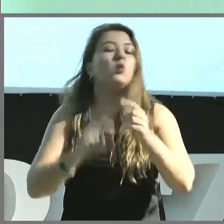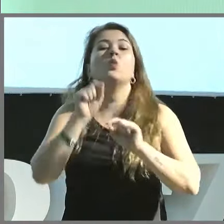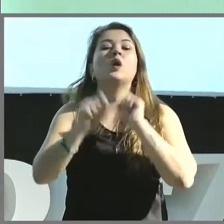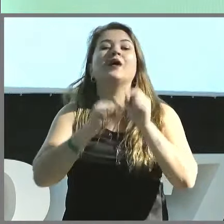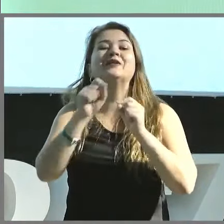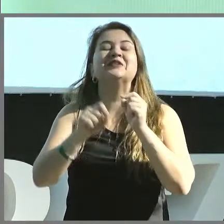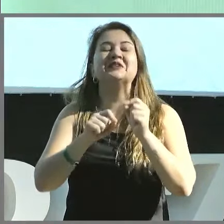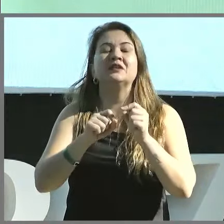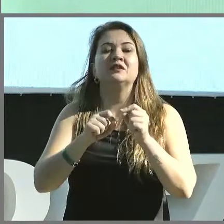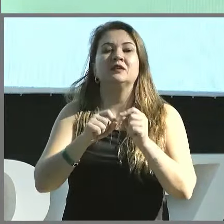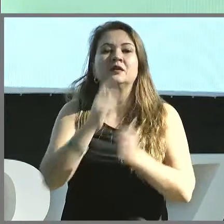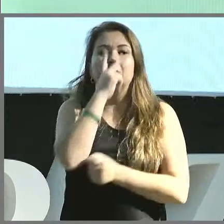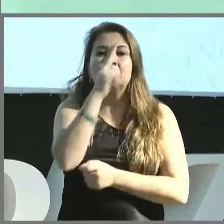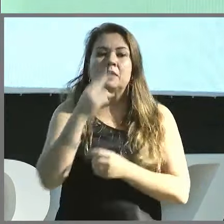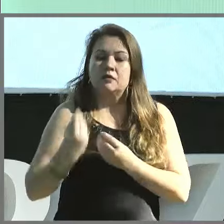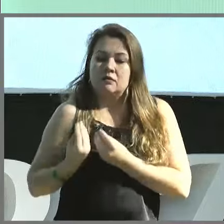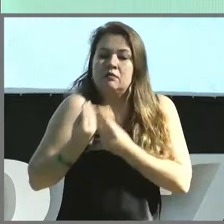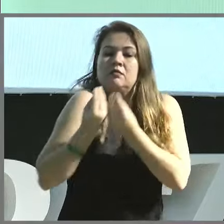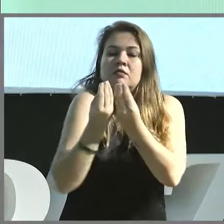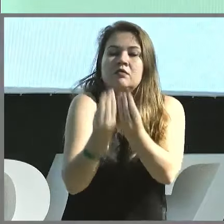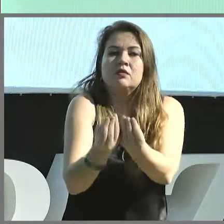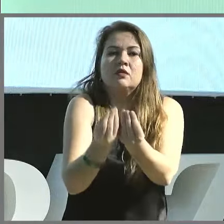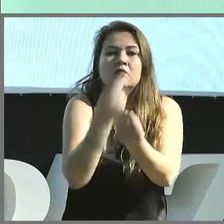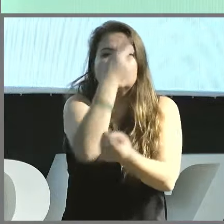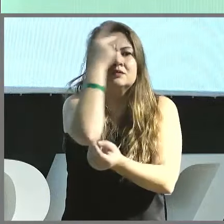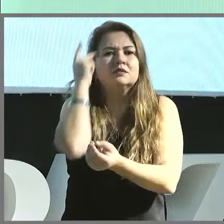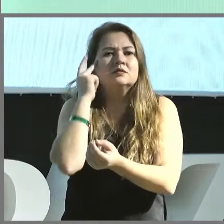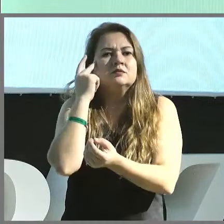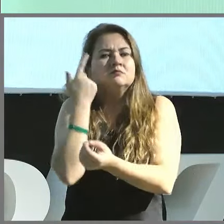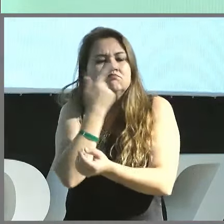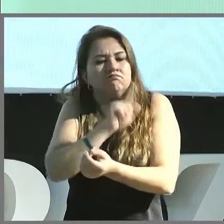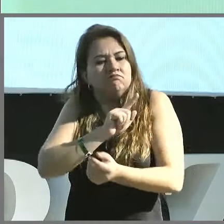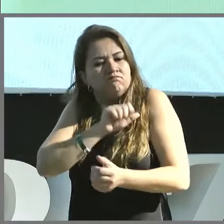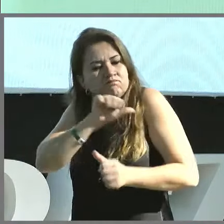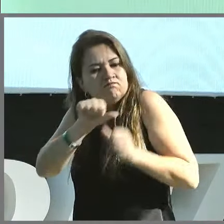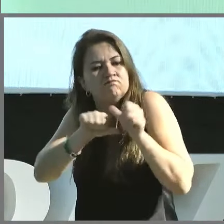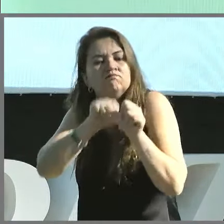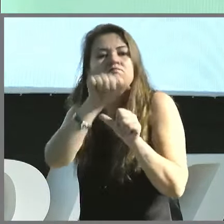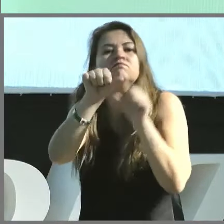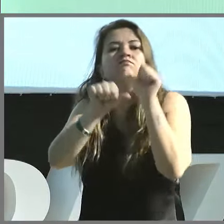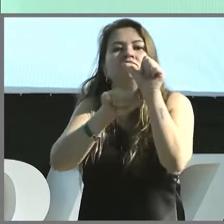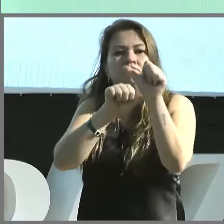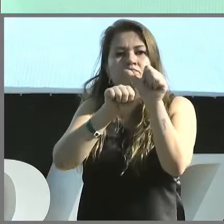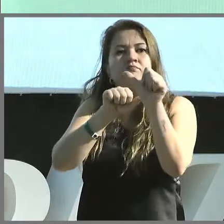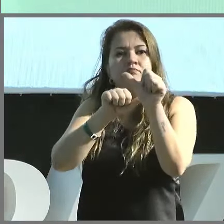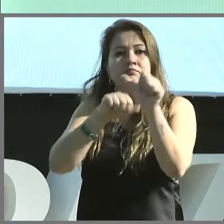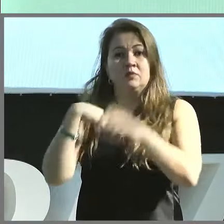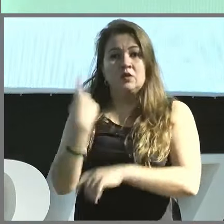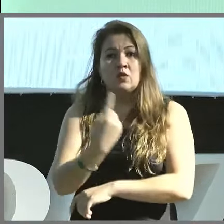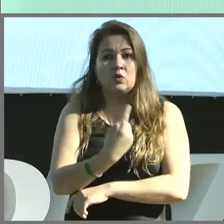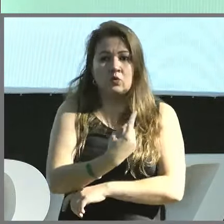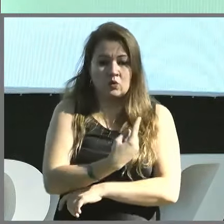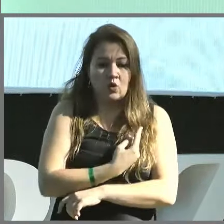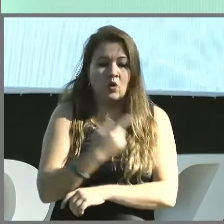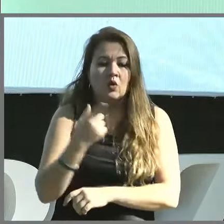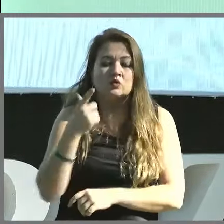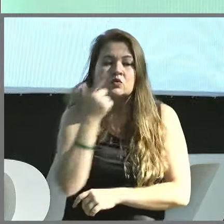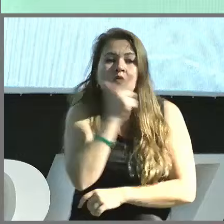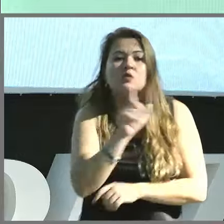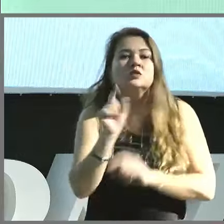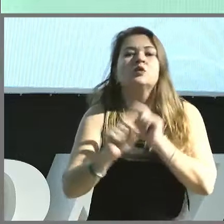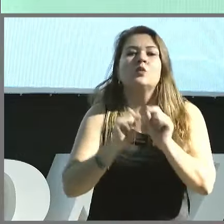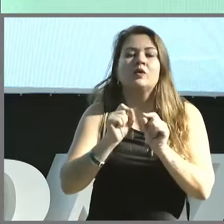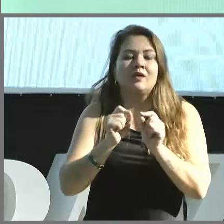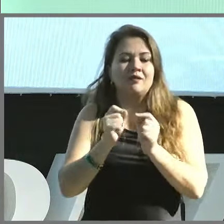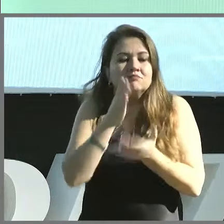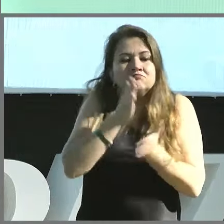fez-nos seres violados na nossa natureza essencial, fez-nos seres